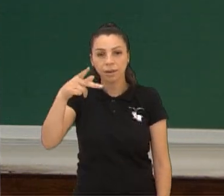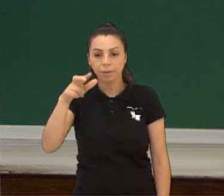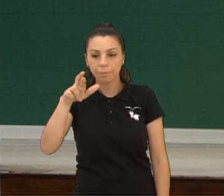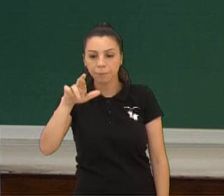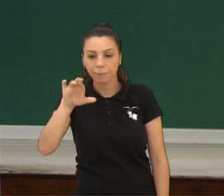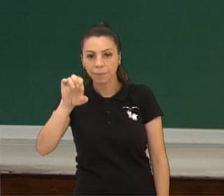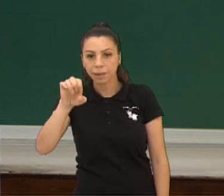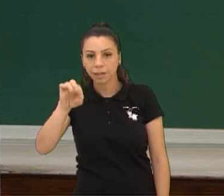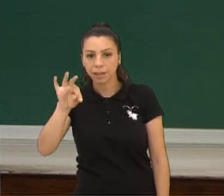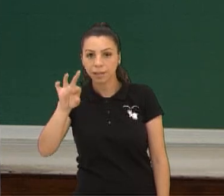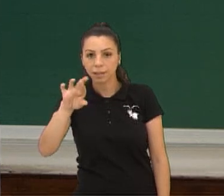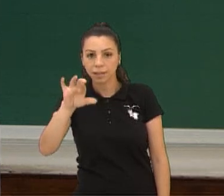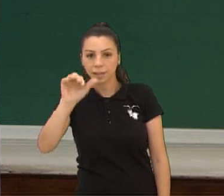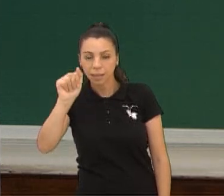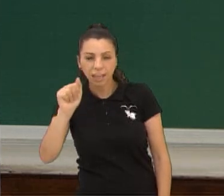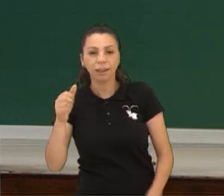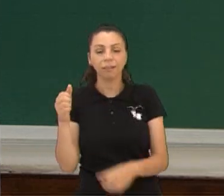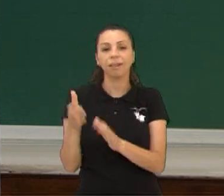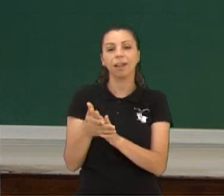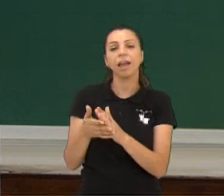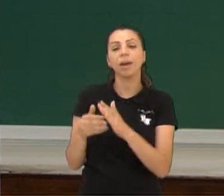que constroem casas.